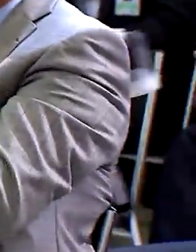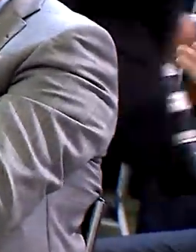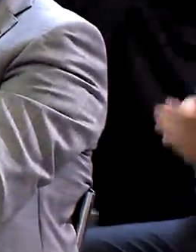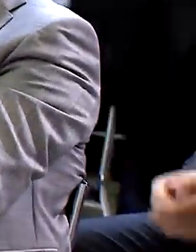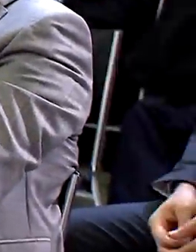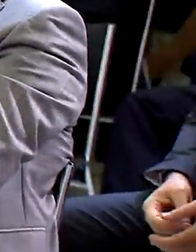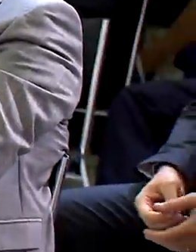Tchau,